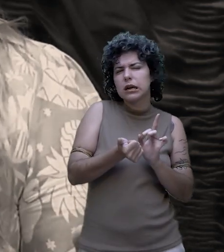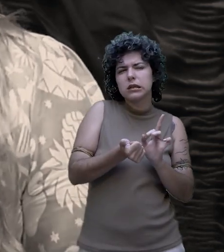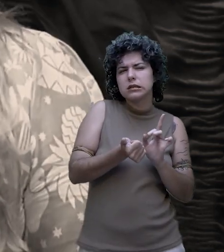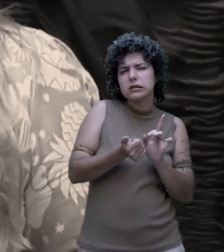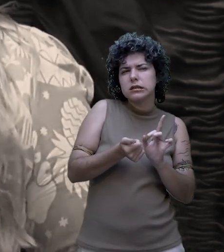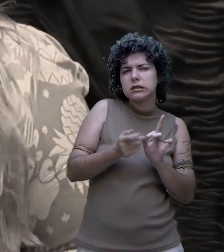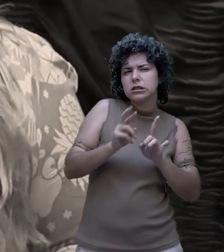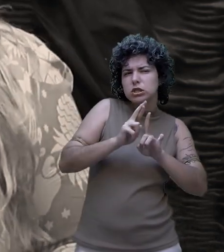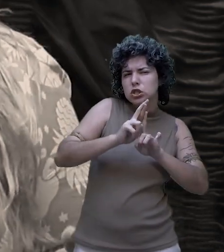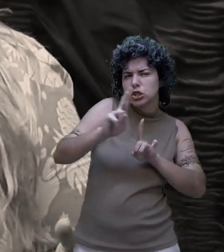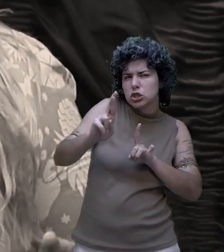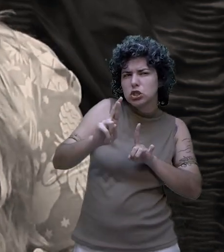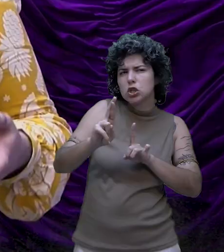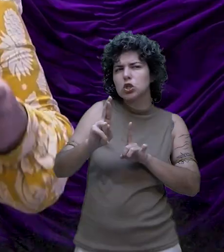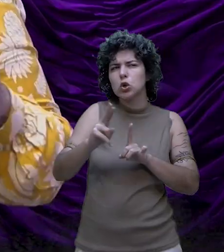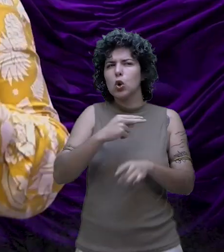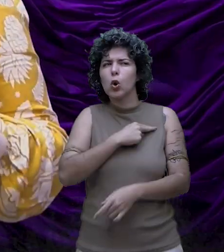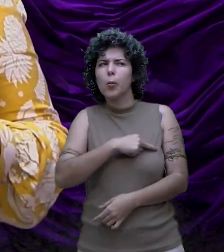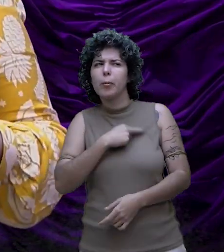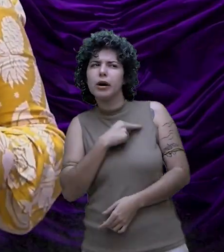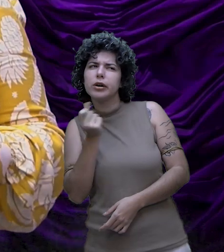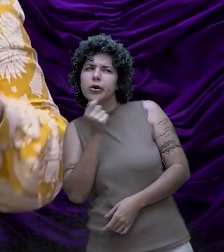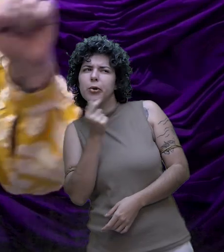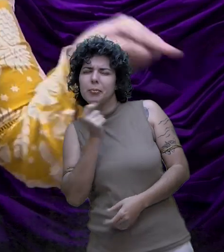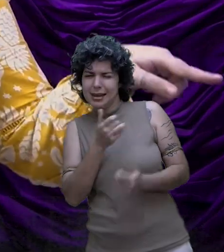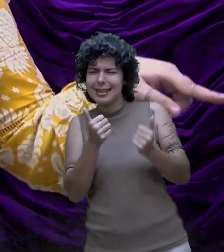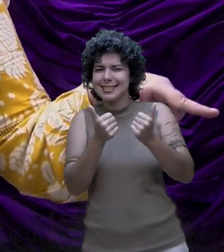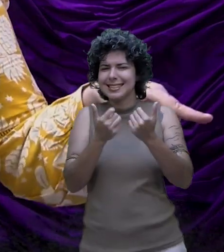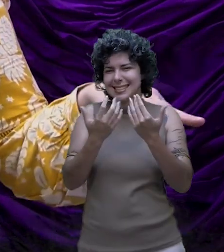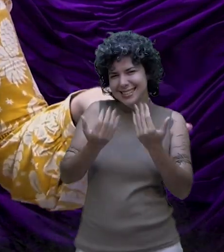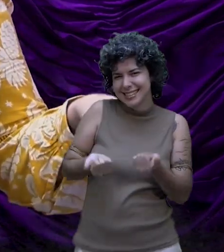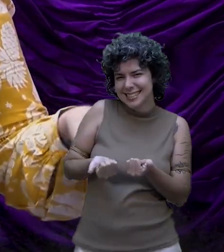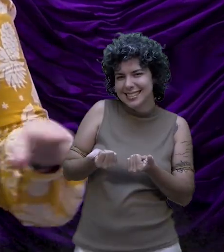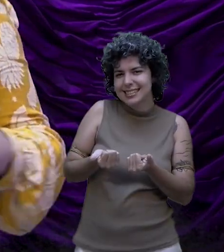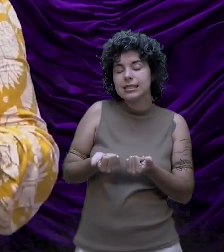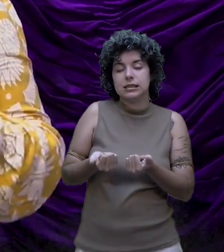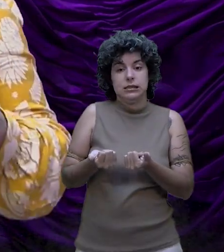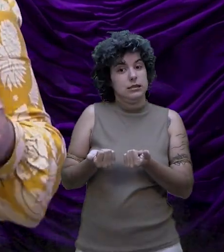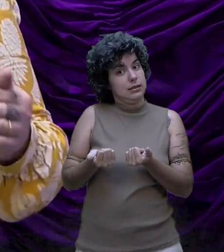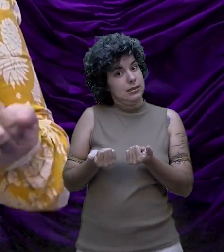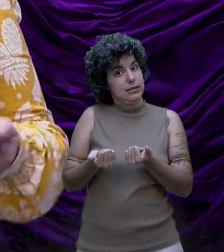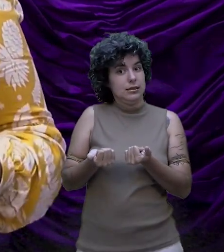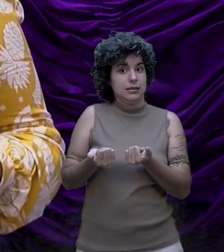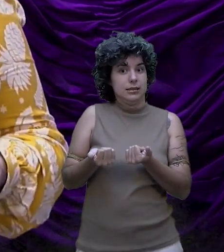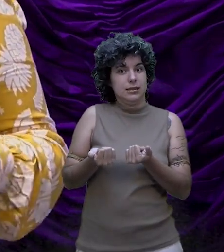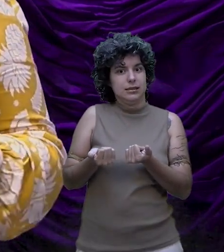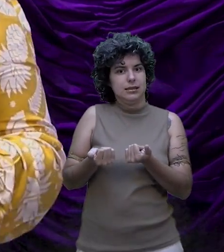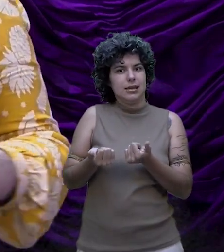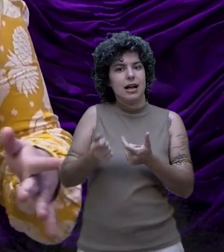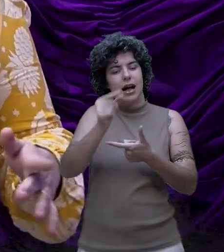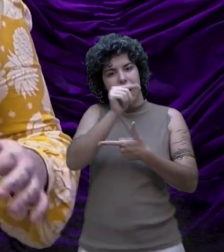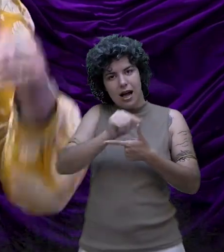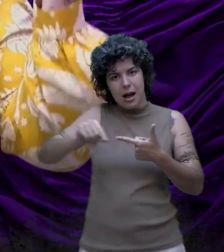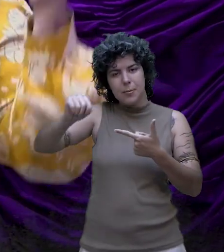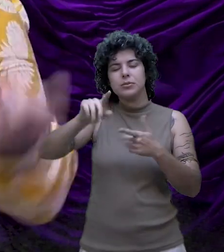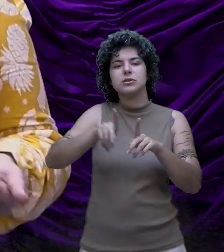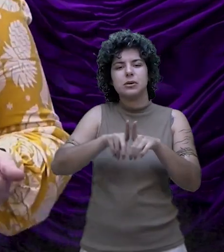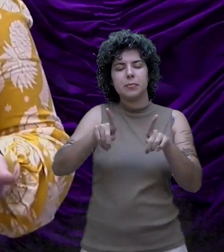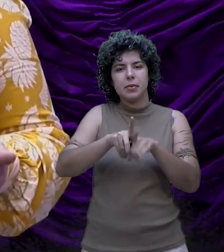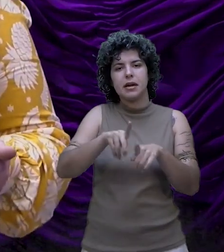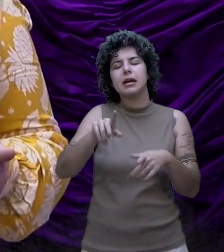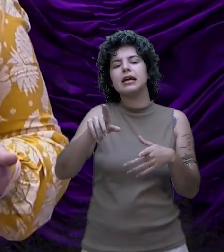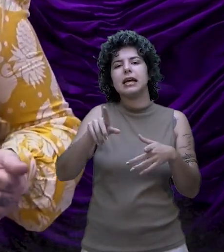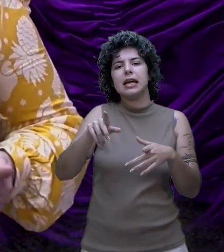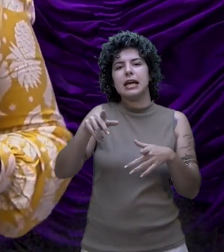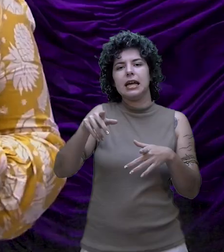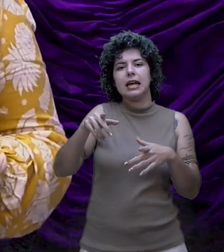romance, talvez uma comédia. Enquanto isso, a Netflix e a Amazon já estão contratando diretoras para tudo, de